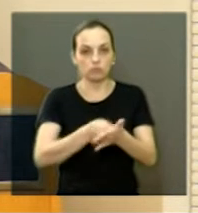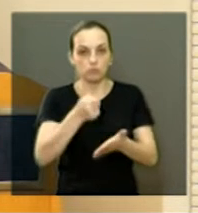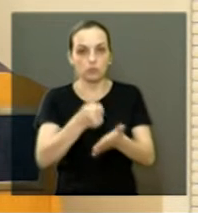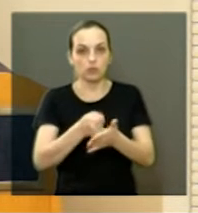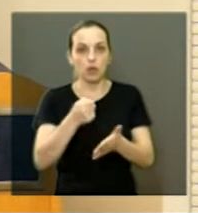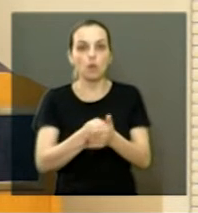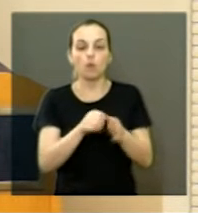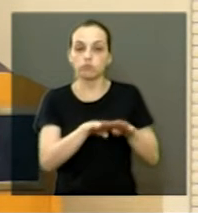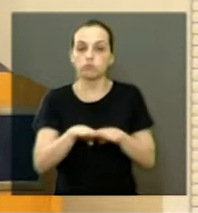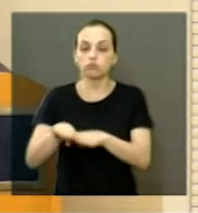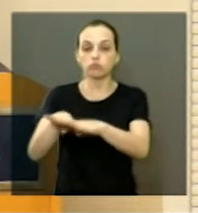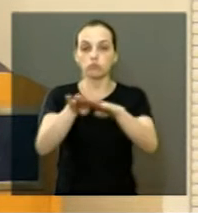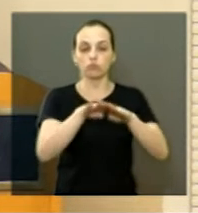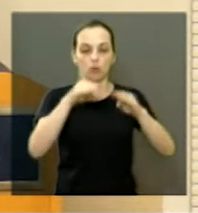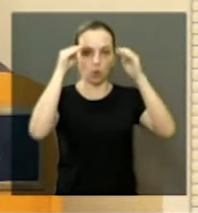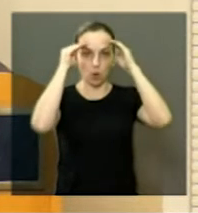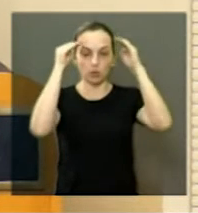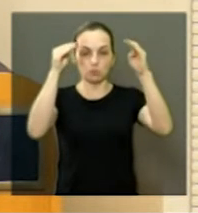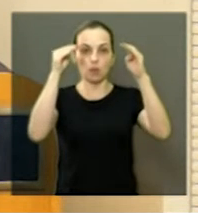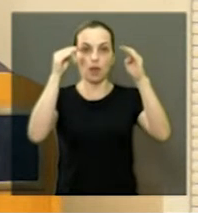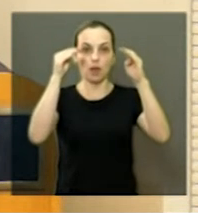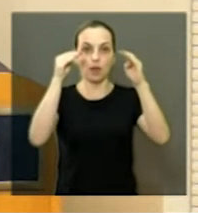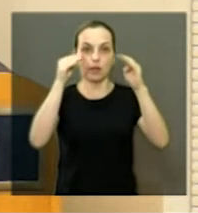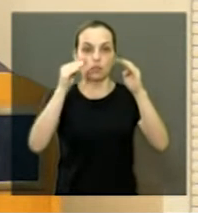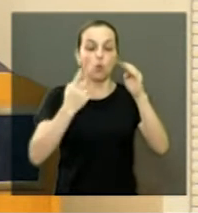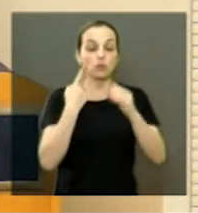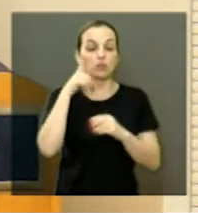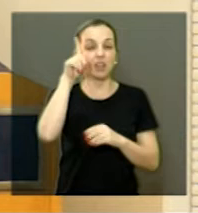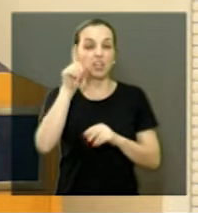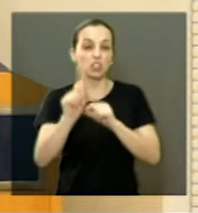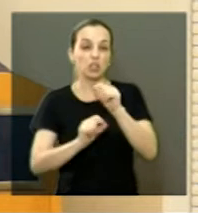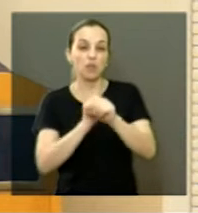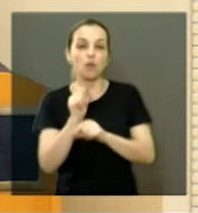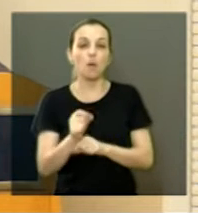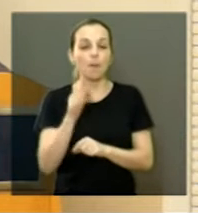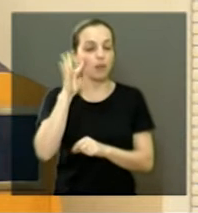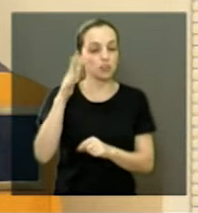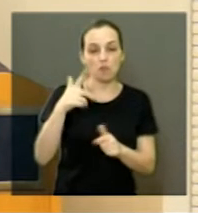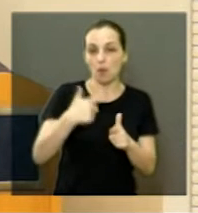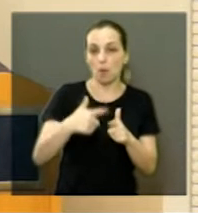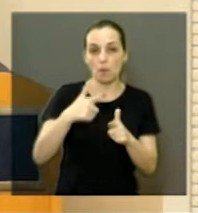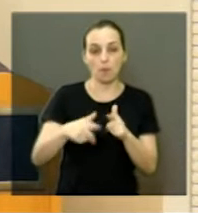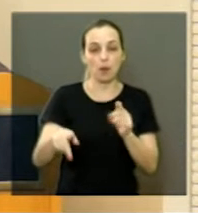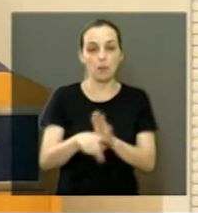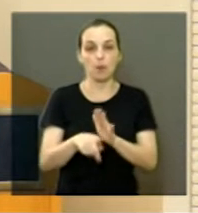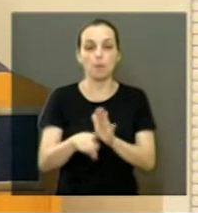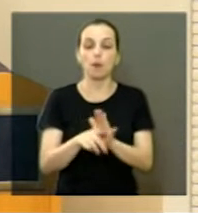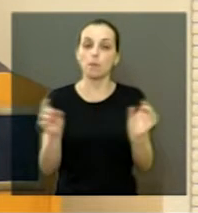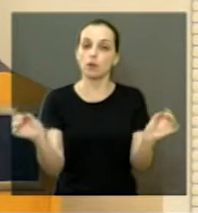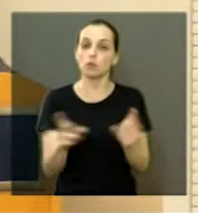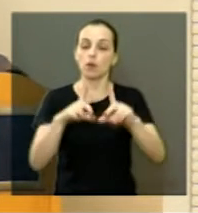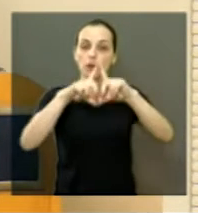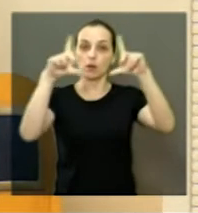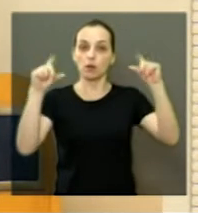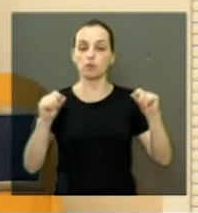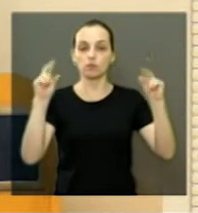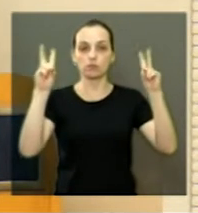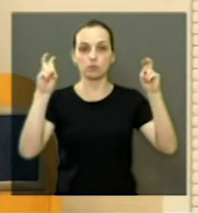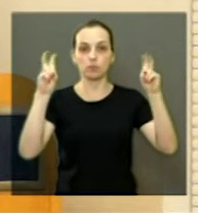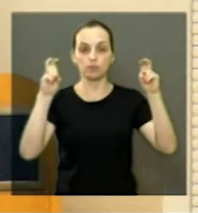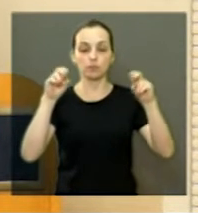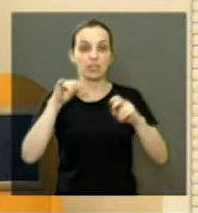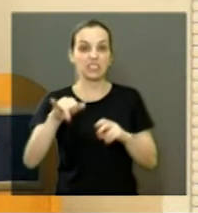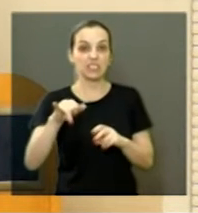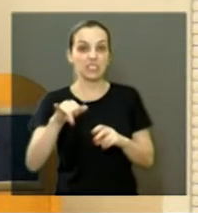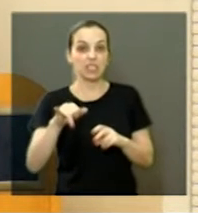buscar a igualdade o respeito e sermos mais criativos para solucionar nossos problemas e para encerrar deixa a frase se estiver